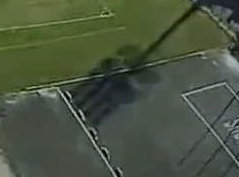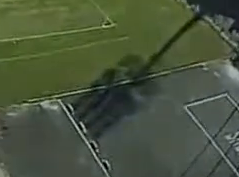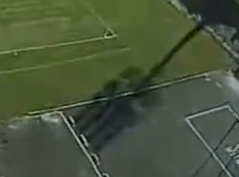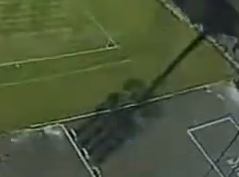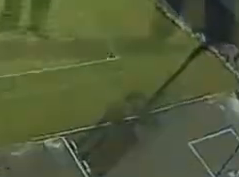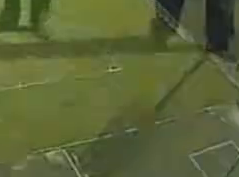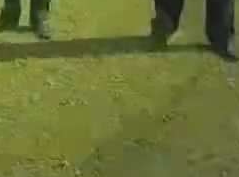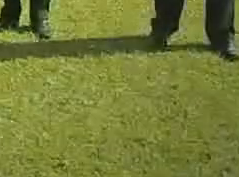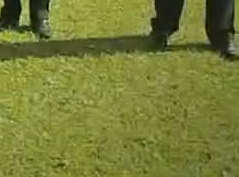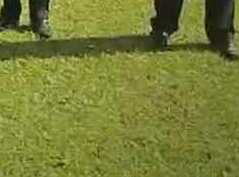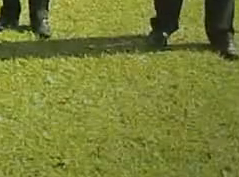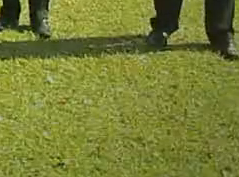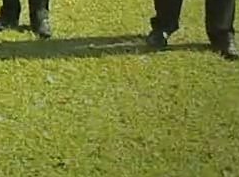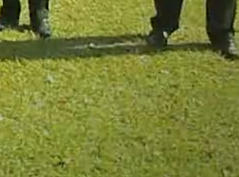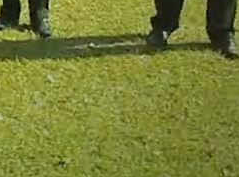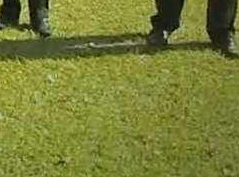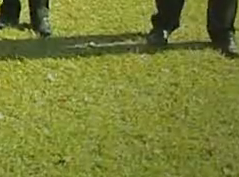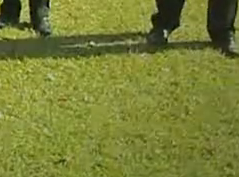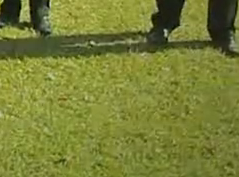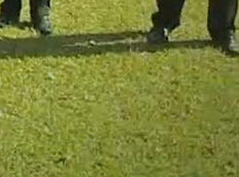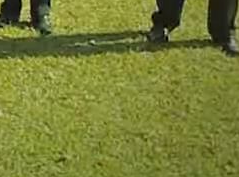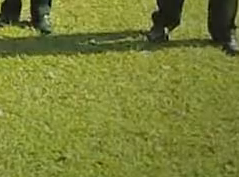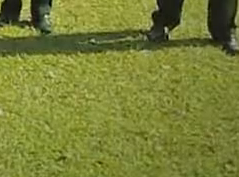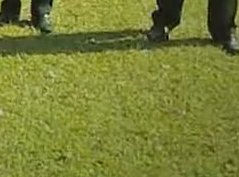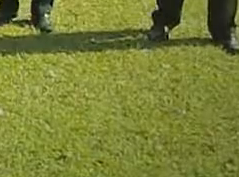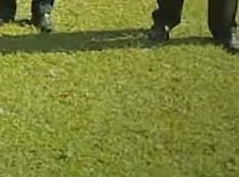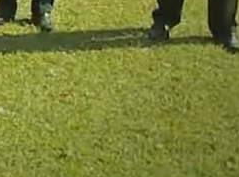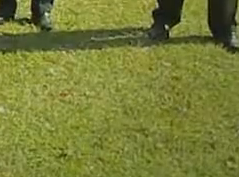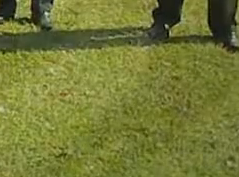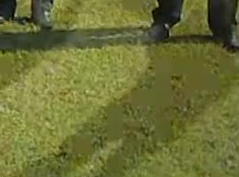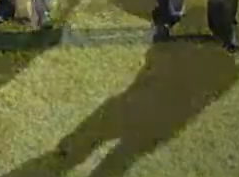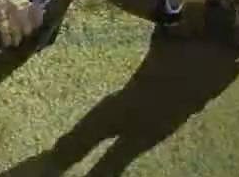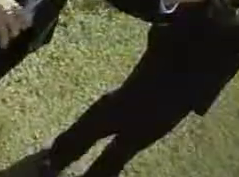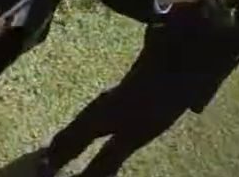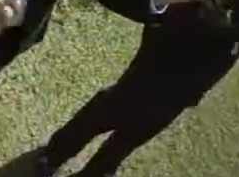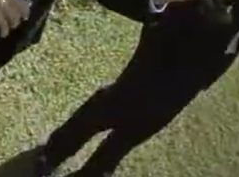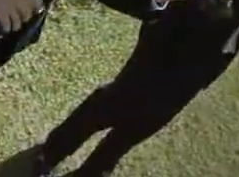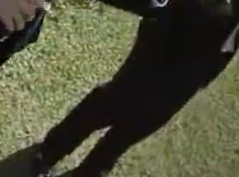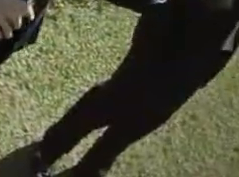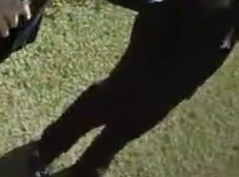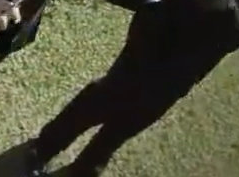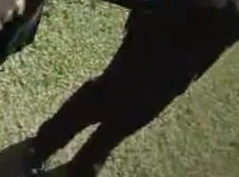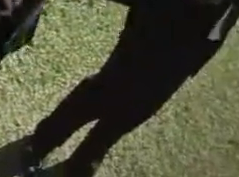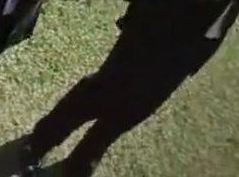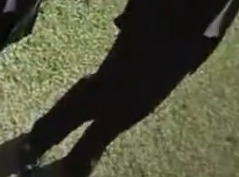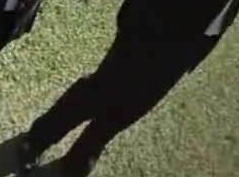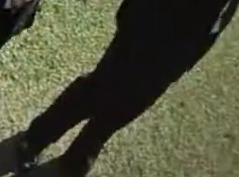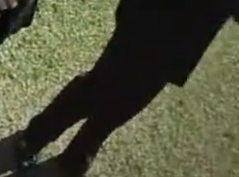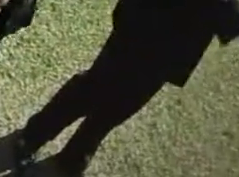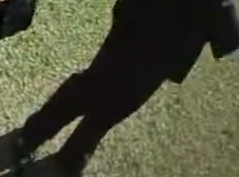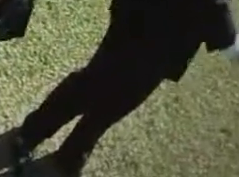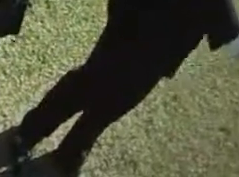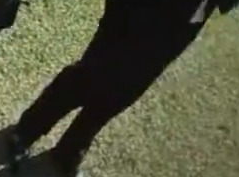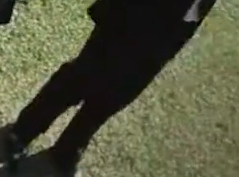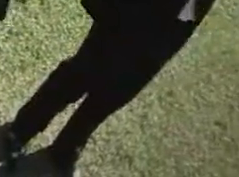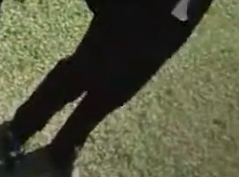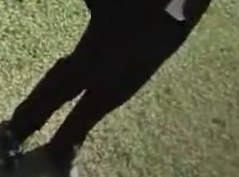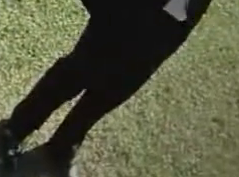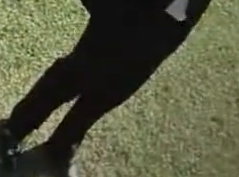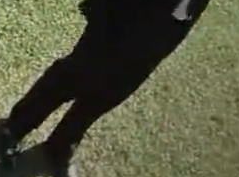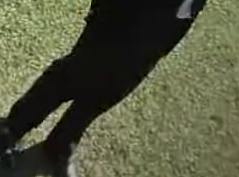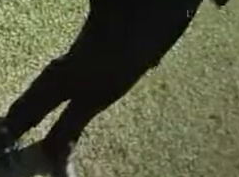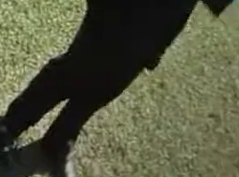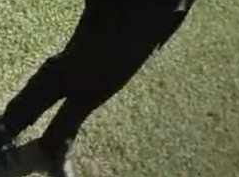esplêndido, ao som do mar e à luz do céu profundo. Fulgura só Brasil, florão da